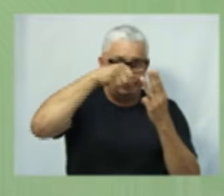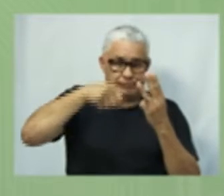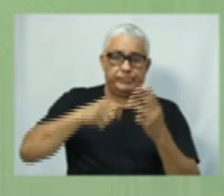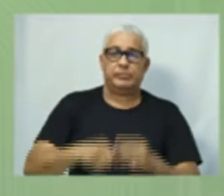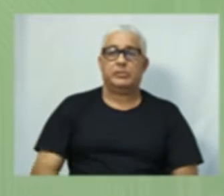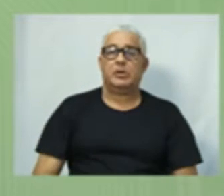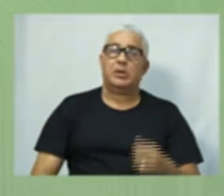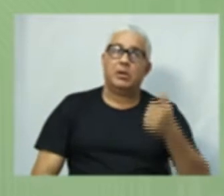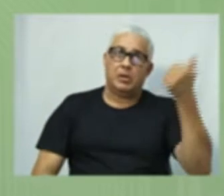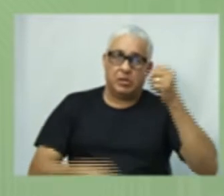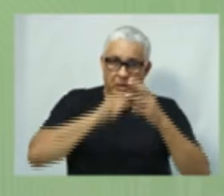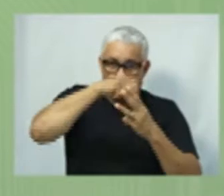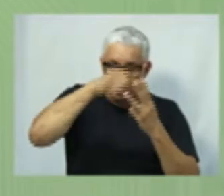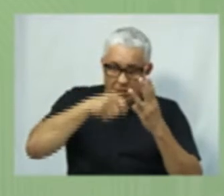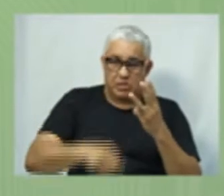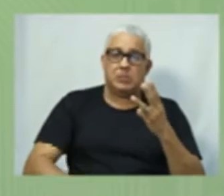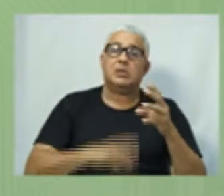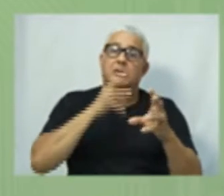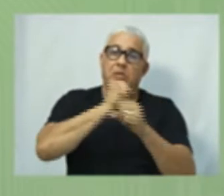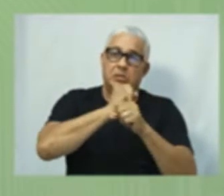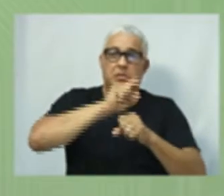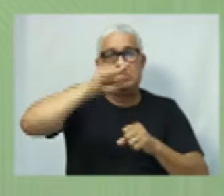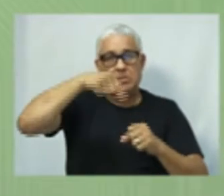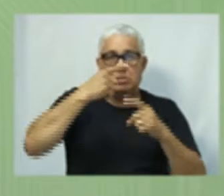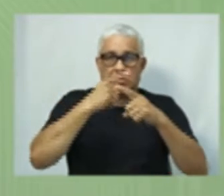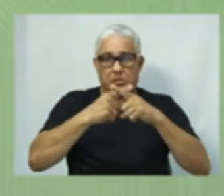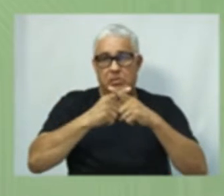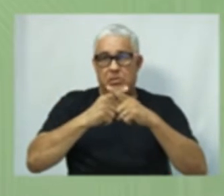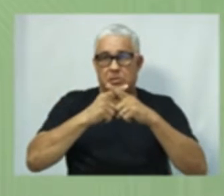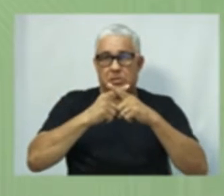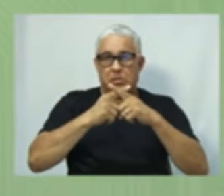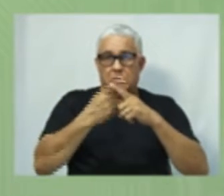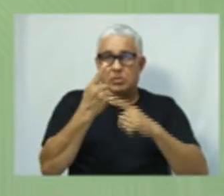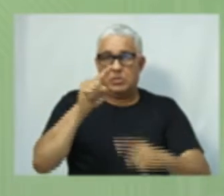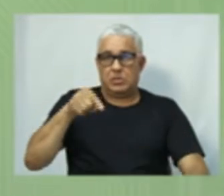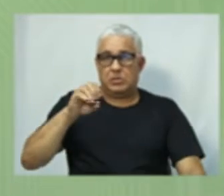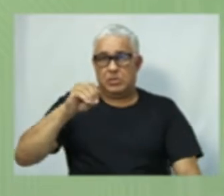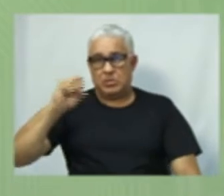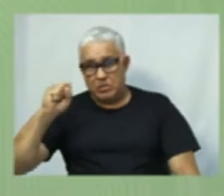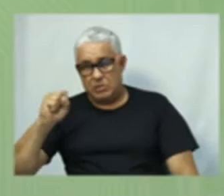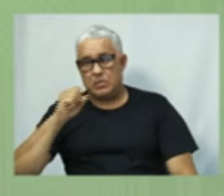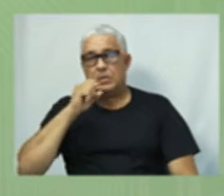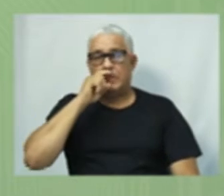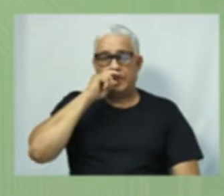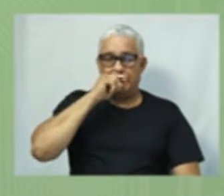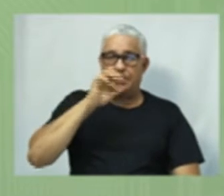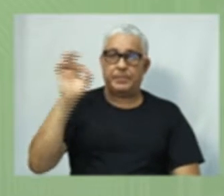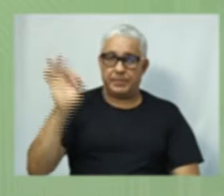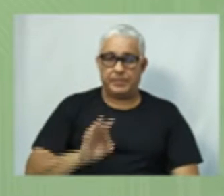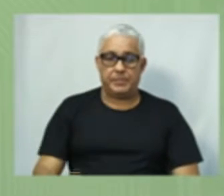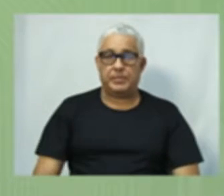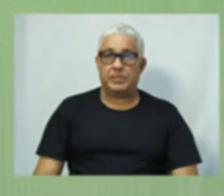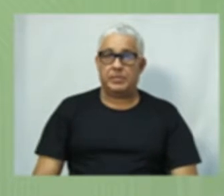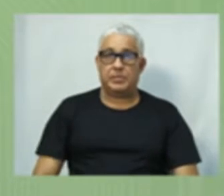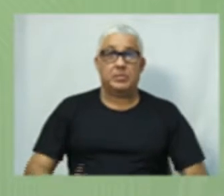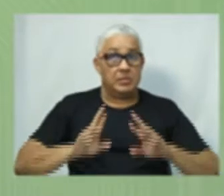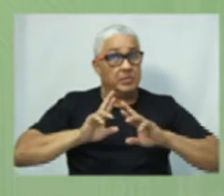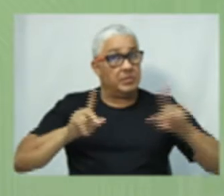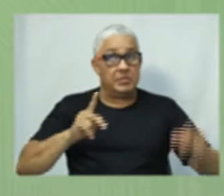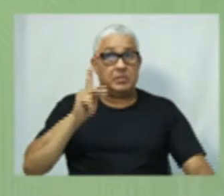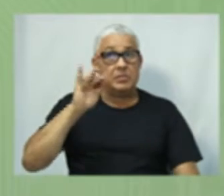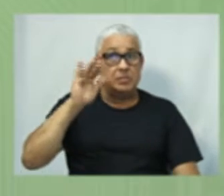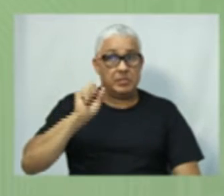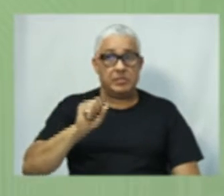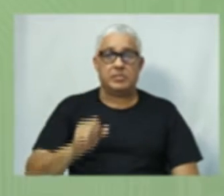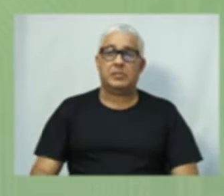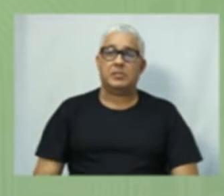Primeiro trimestre, faz a soma, depois multiplicamos pelaquela alíquota, aquele número mágico. No cálculo do PIS, não.